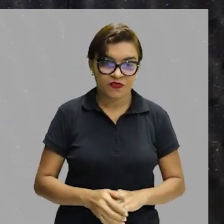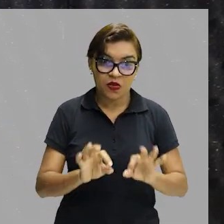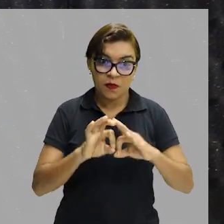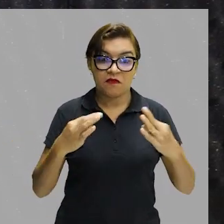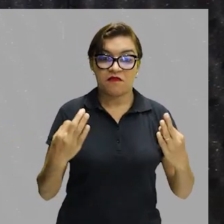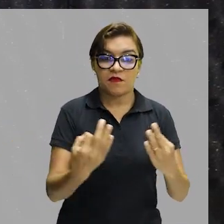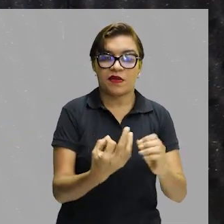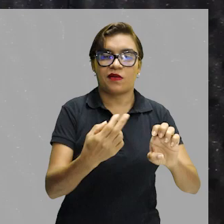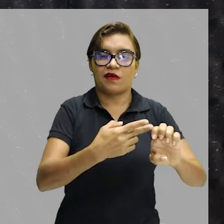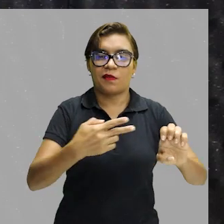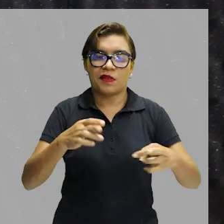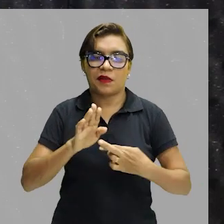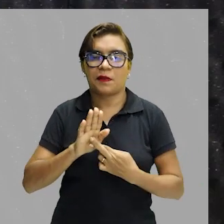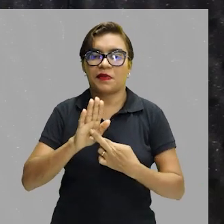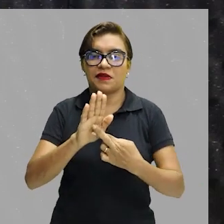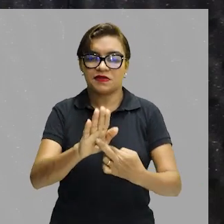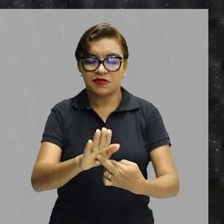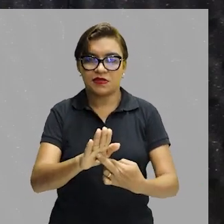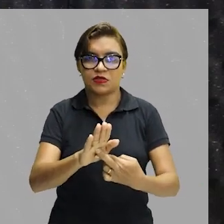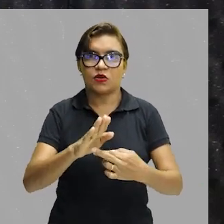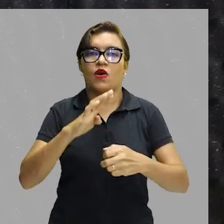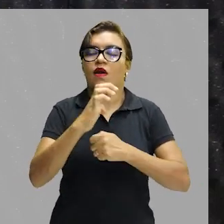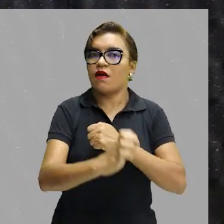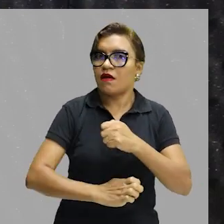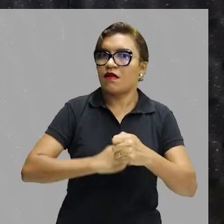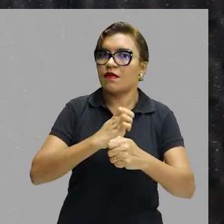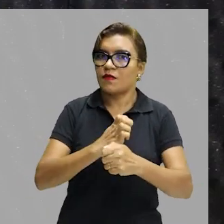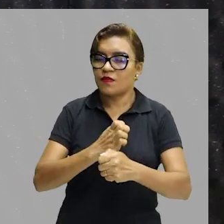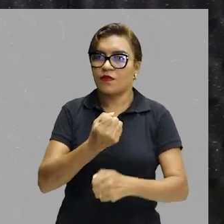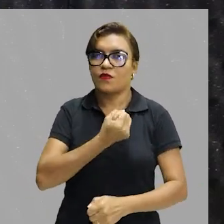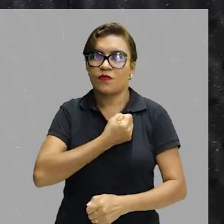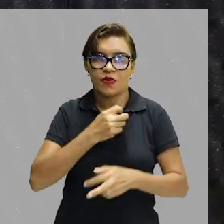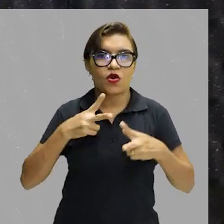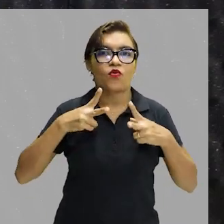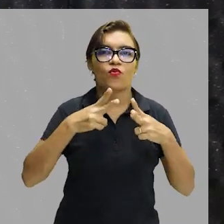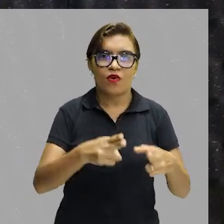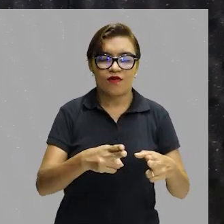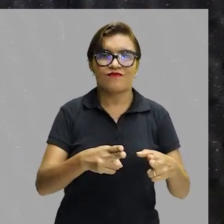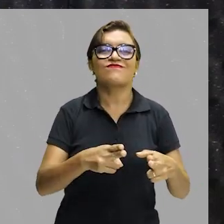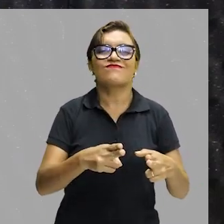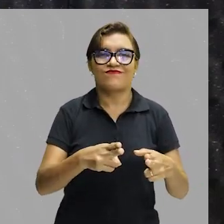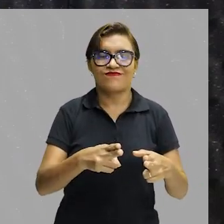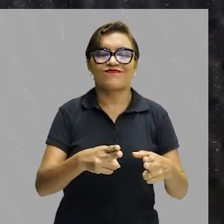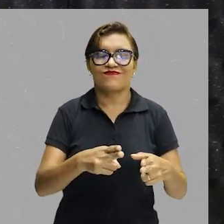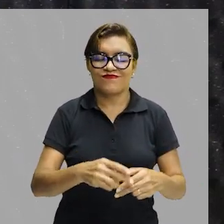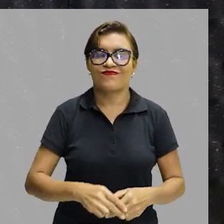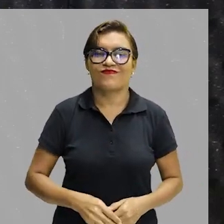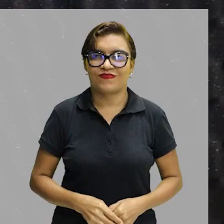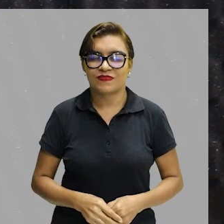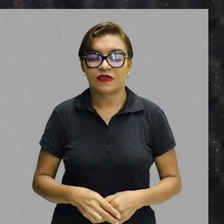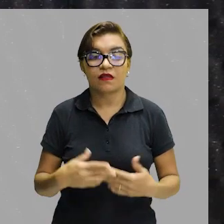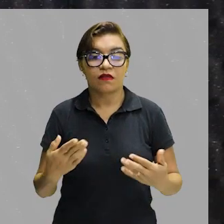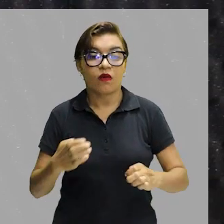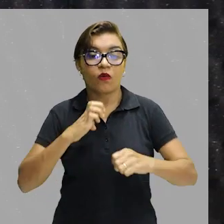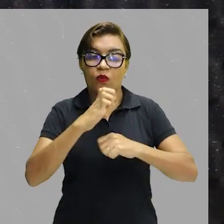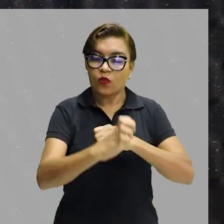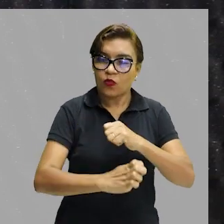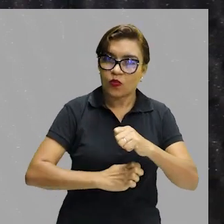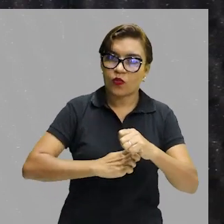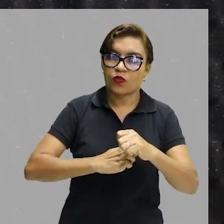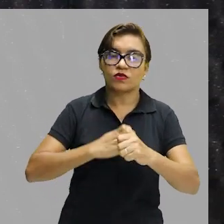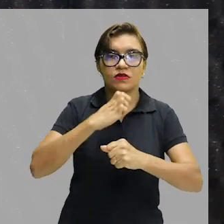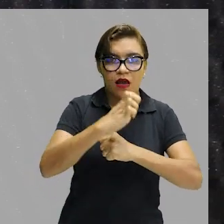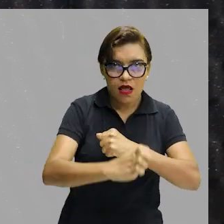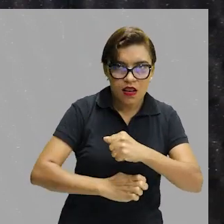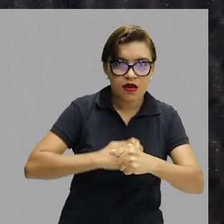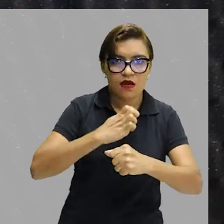geralmente o mesmo número de elétrons na última camada. É isso que vai fazer com que os